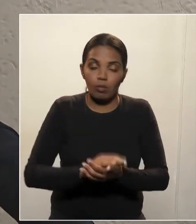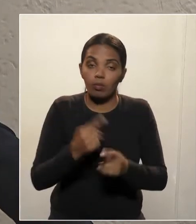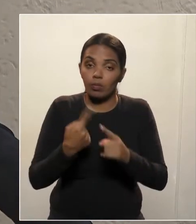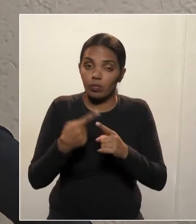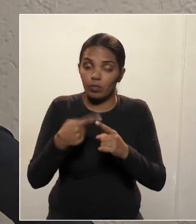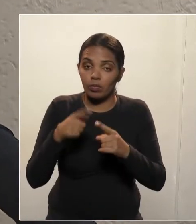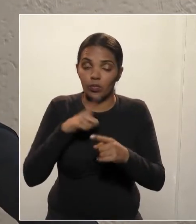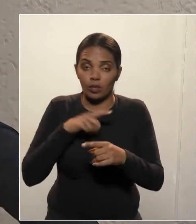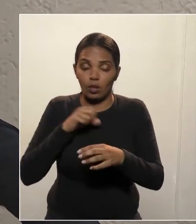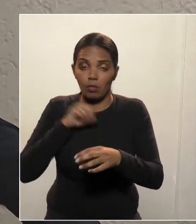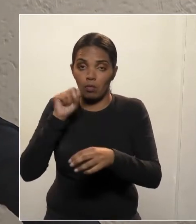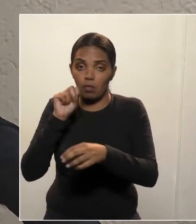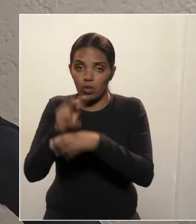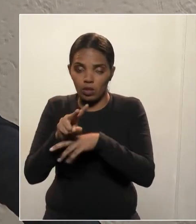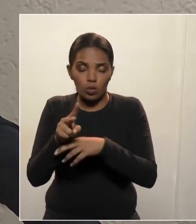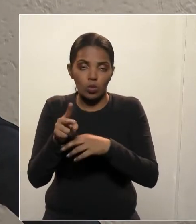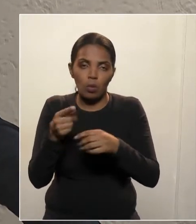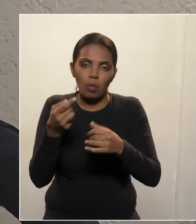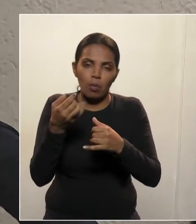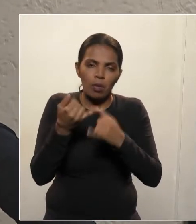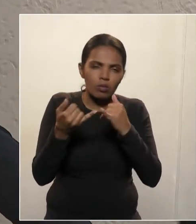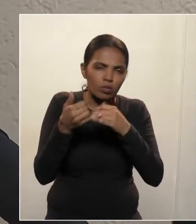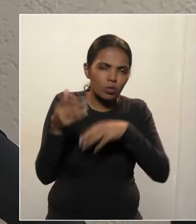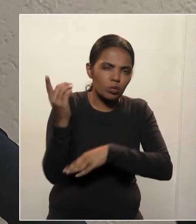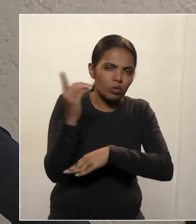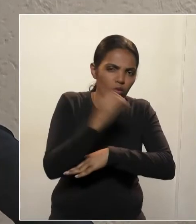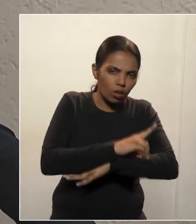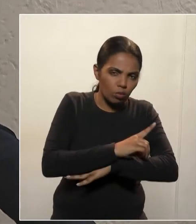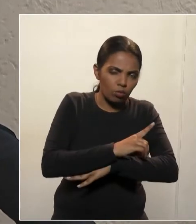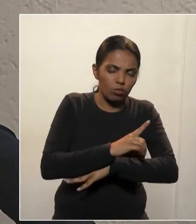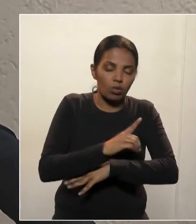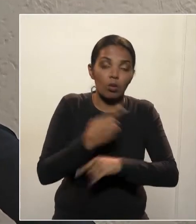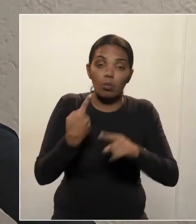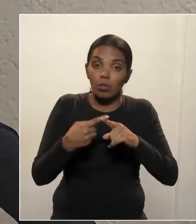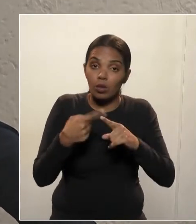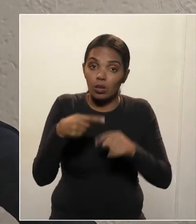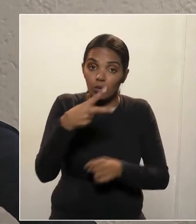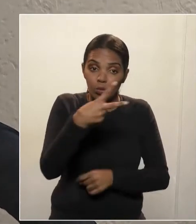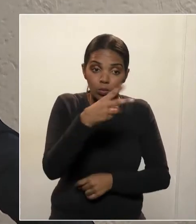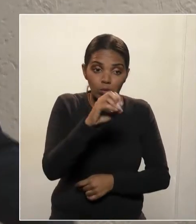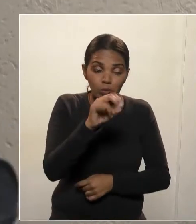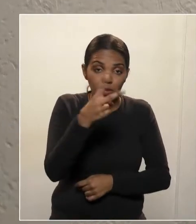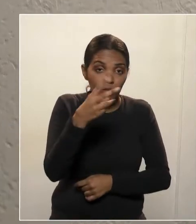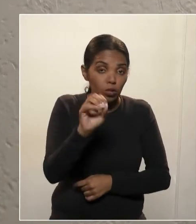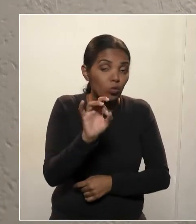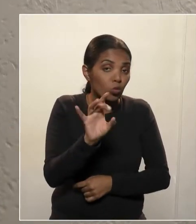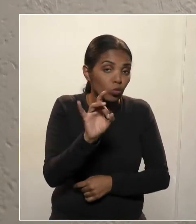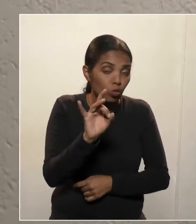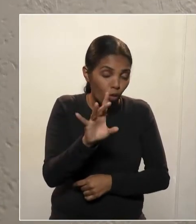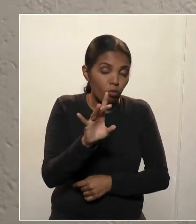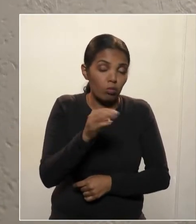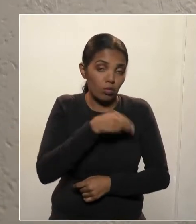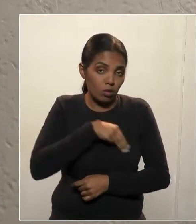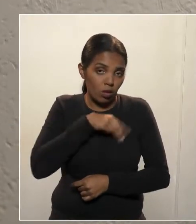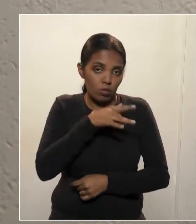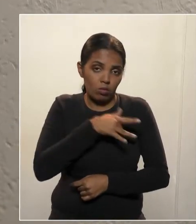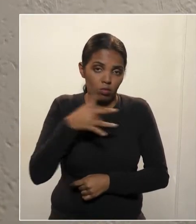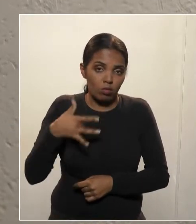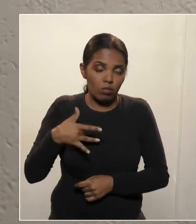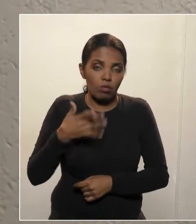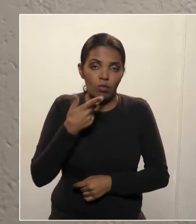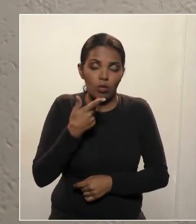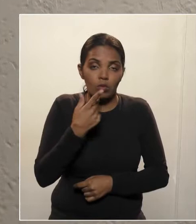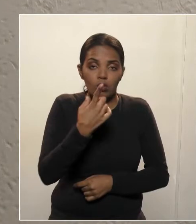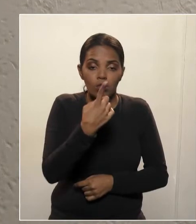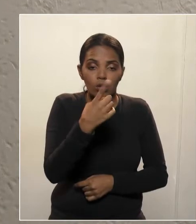a situação do vírus no Brasil com a dengue, por exemplo, que só em 2020, conforme o Ministério da Saúde, deputado Nelson Justus, já teve 181